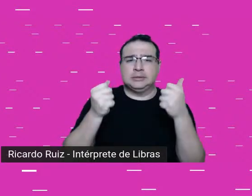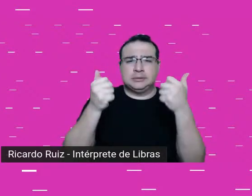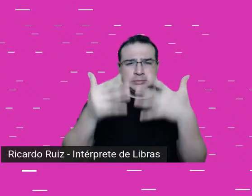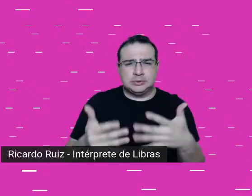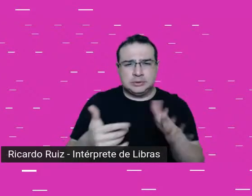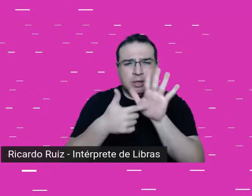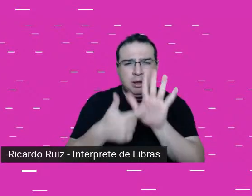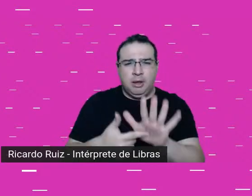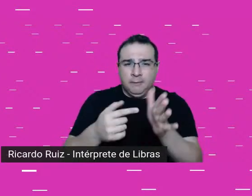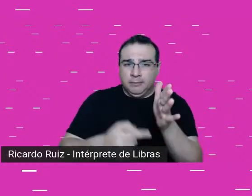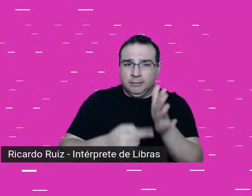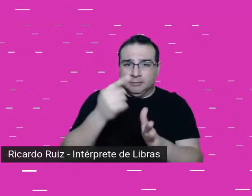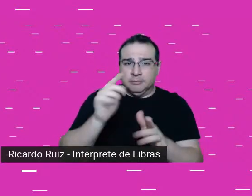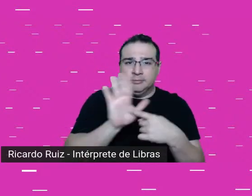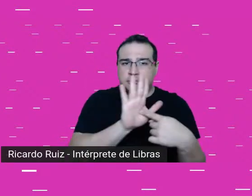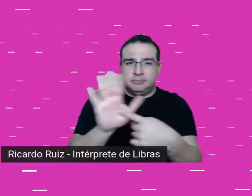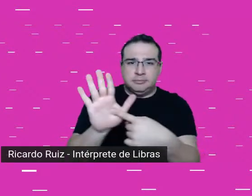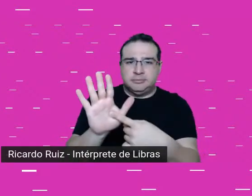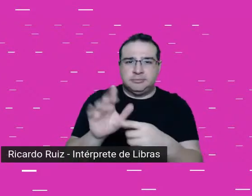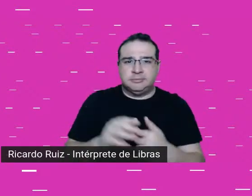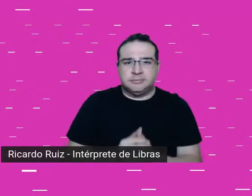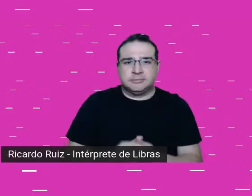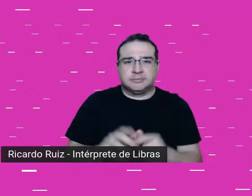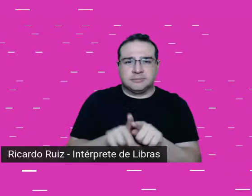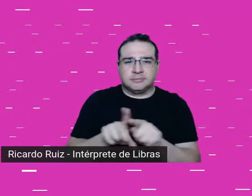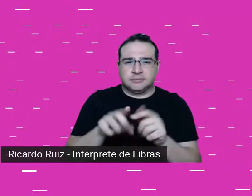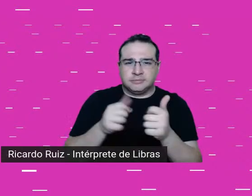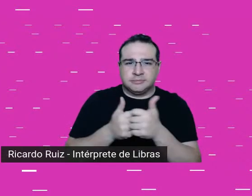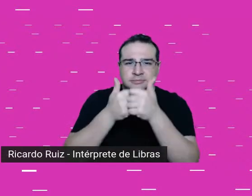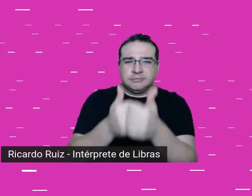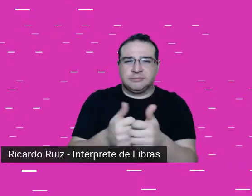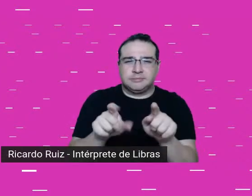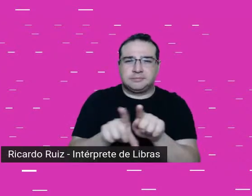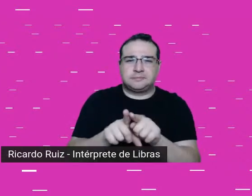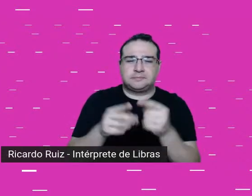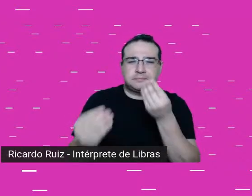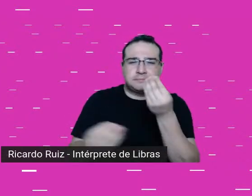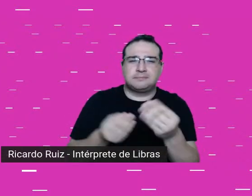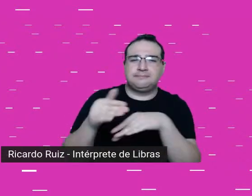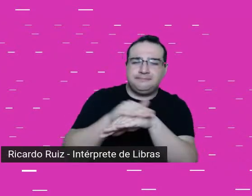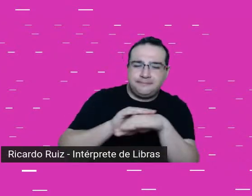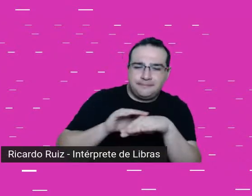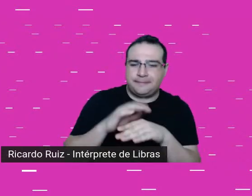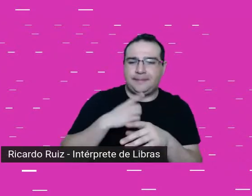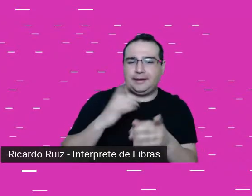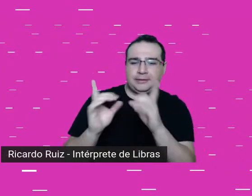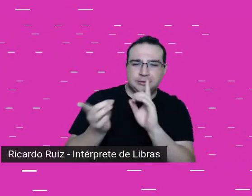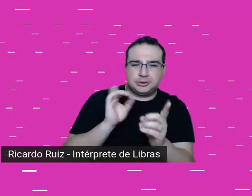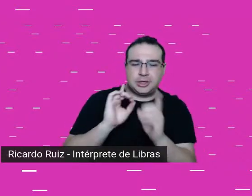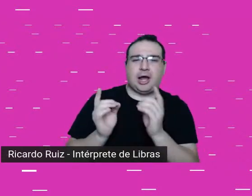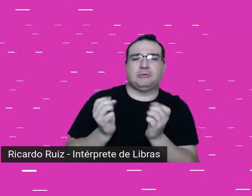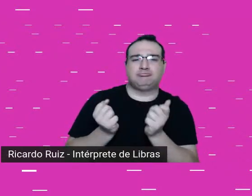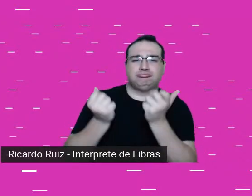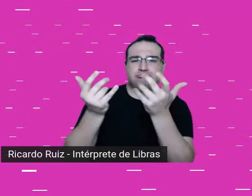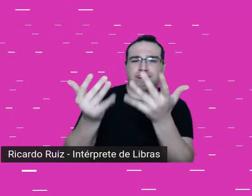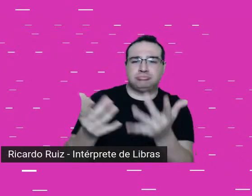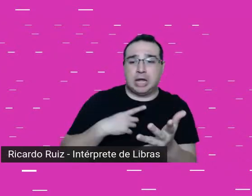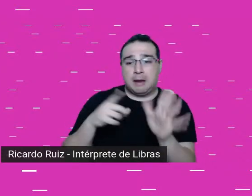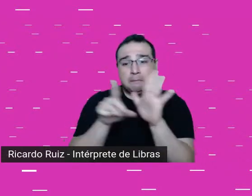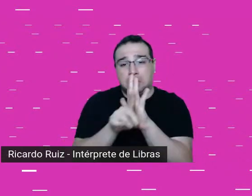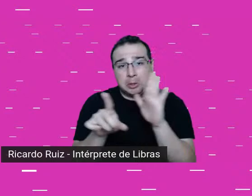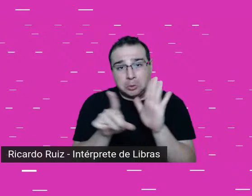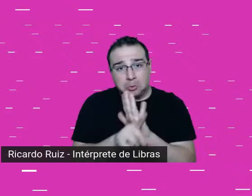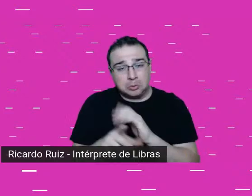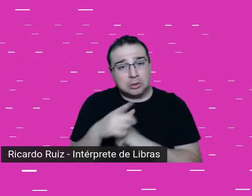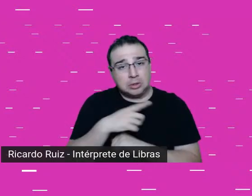sua primeira apresentação e vamos seguir aí com uma conversa, com um diálogo. Quem tiver